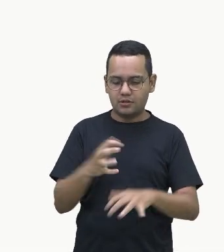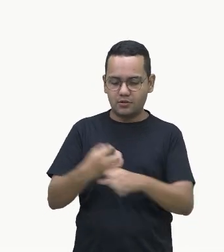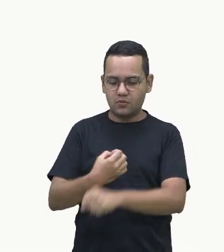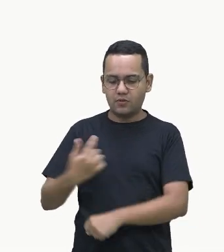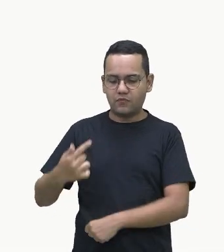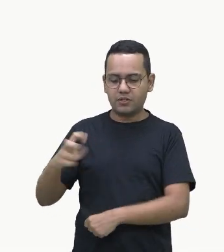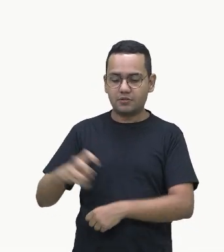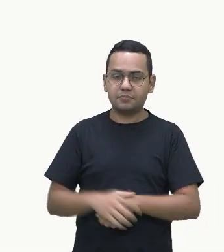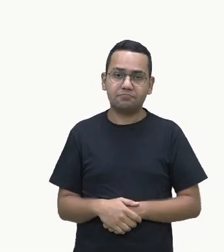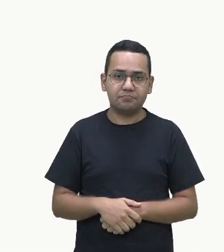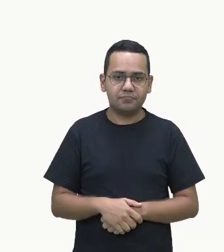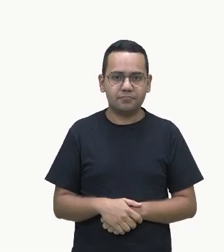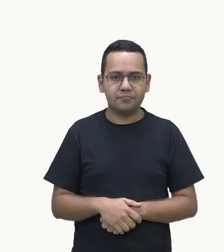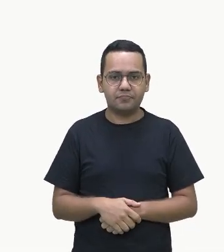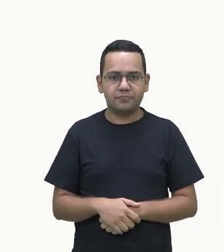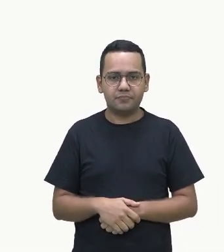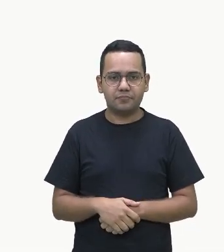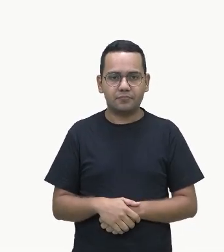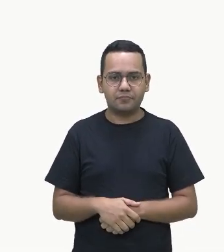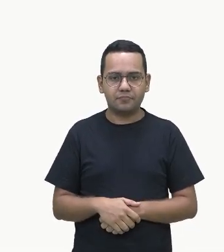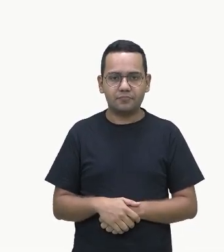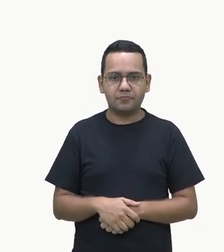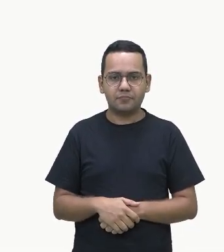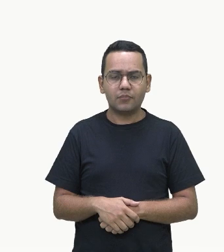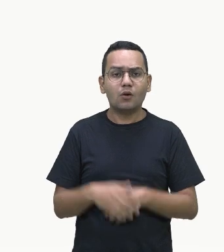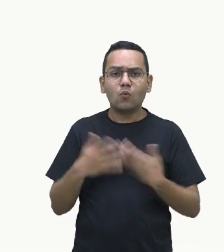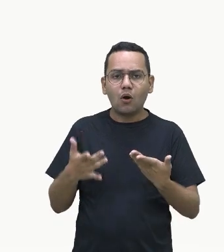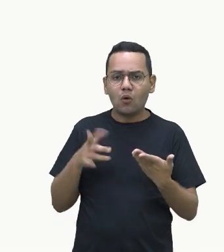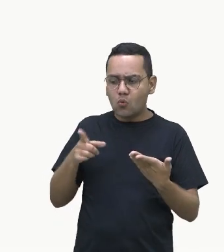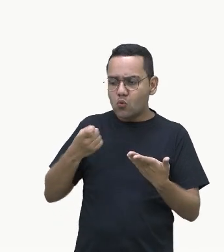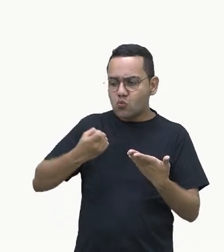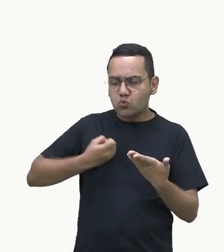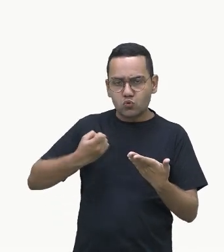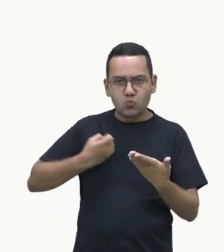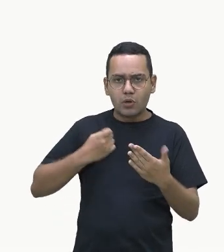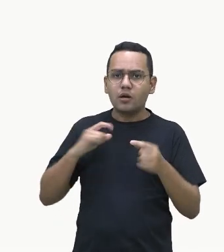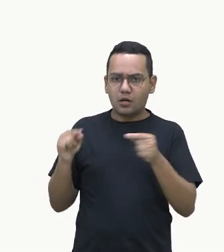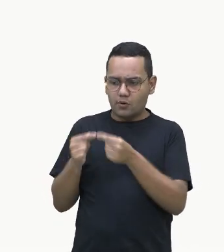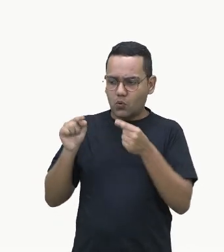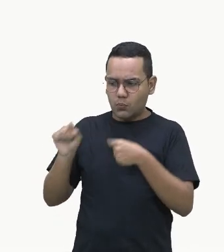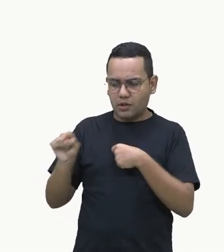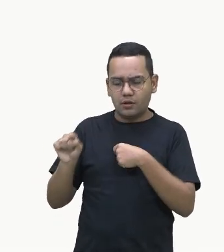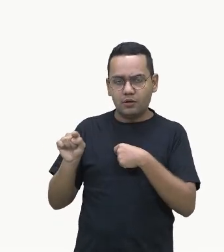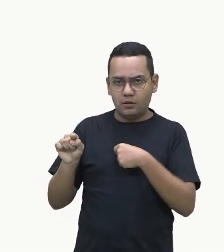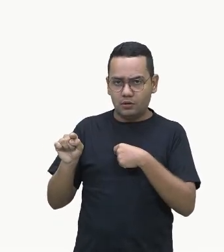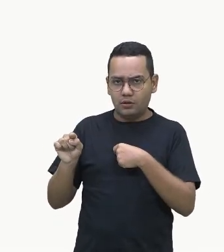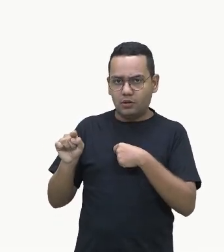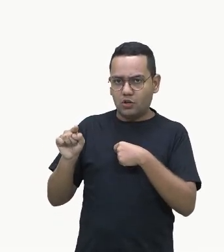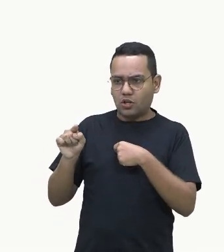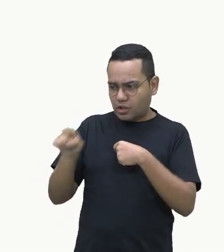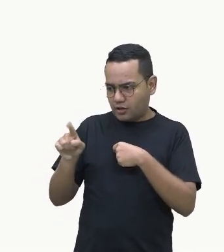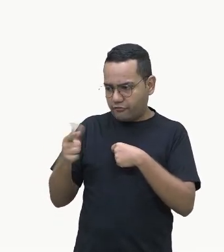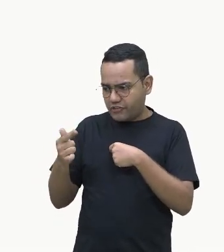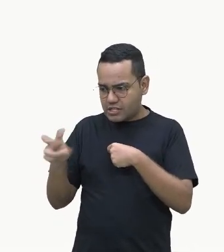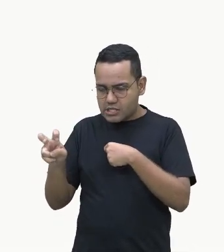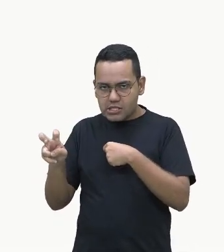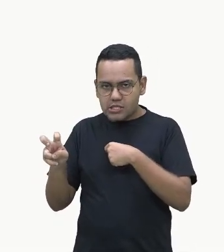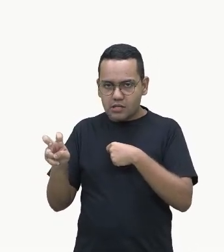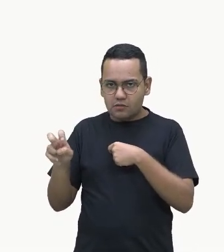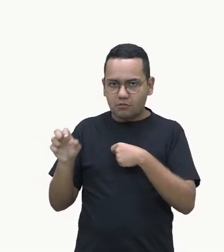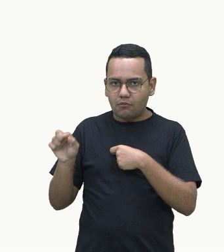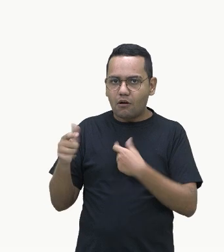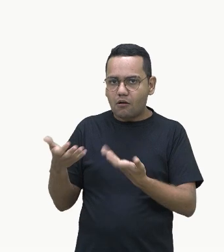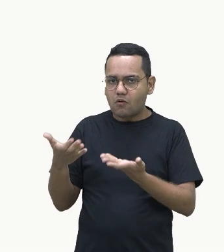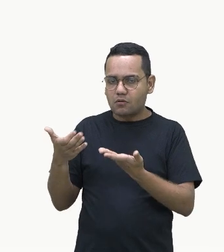é o número que multiplicado por ele mesmo vai dar 25? É o 5. Ah, professora, mas aqui apareceu uma raiz. Por